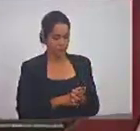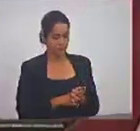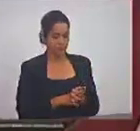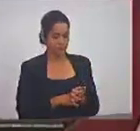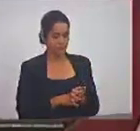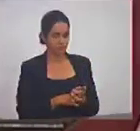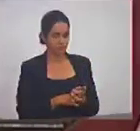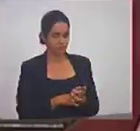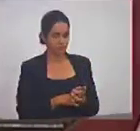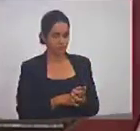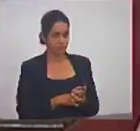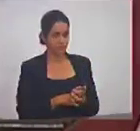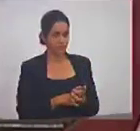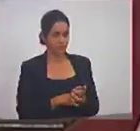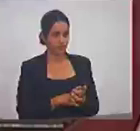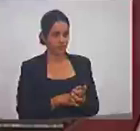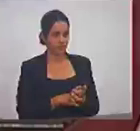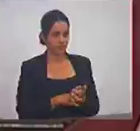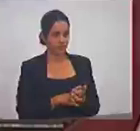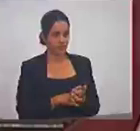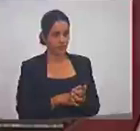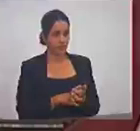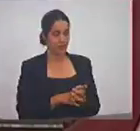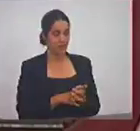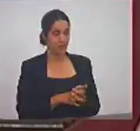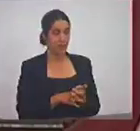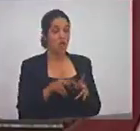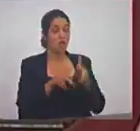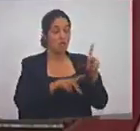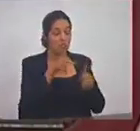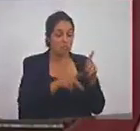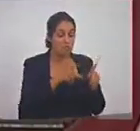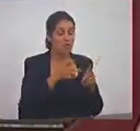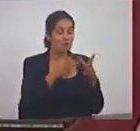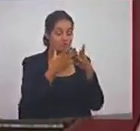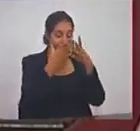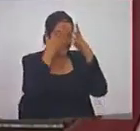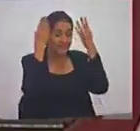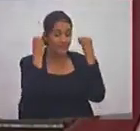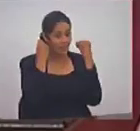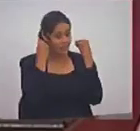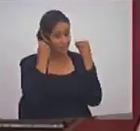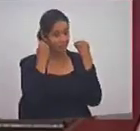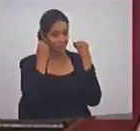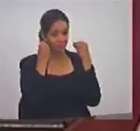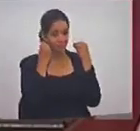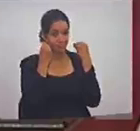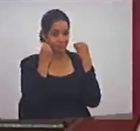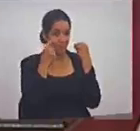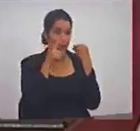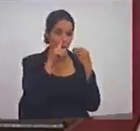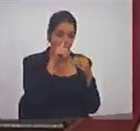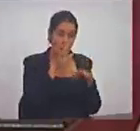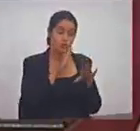aumentou. E o povo esquece, não pode esquecer. Então, cuidado daqui um ano e